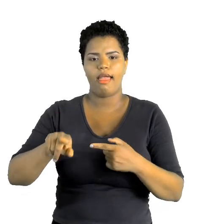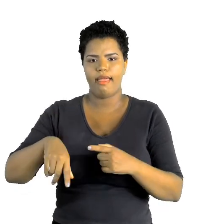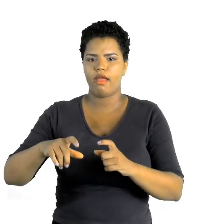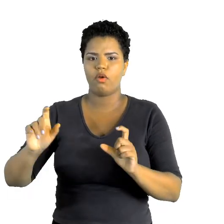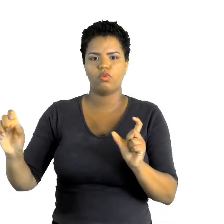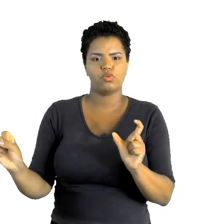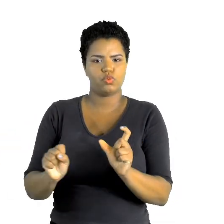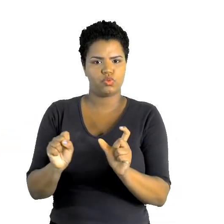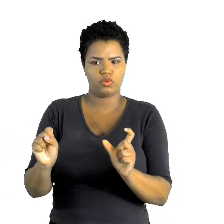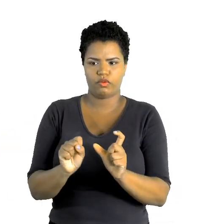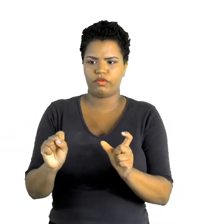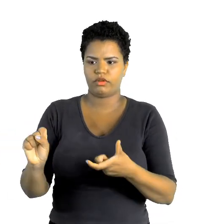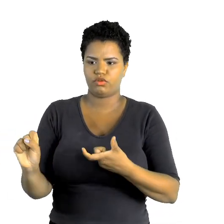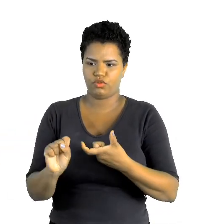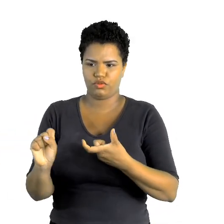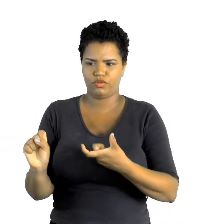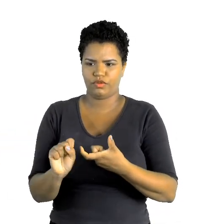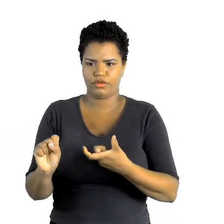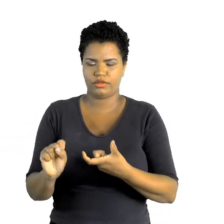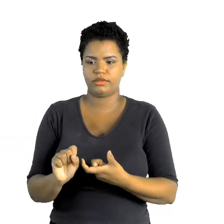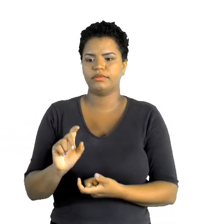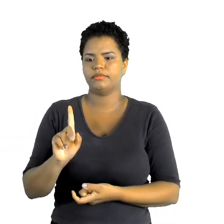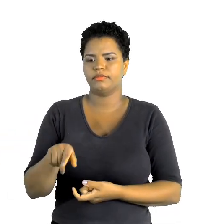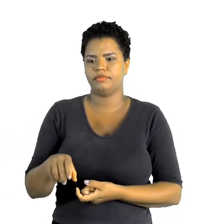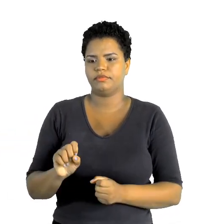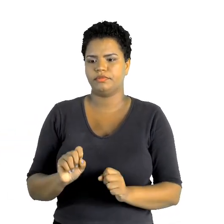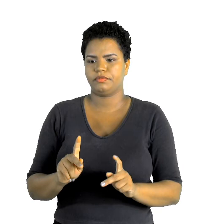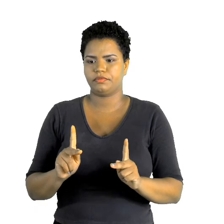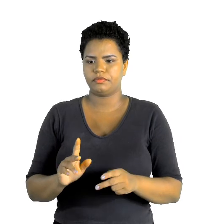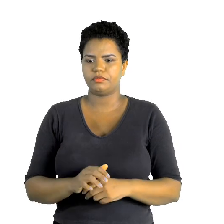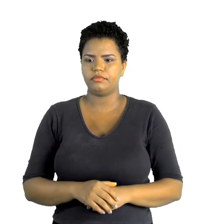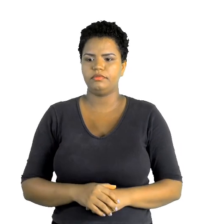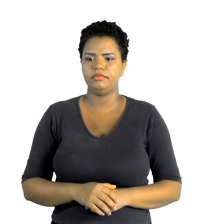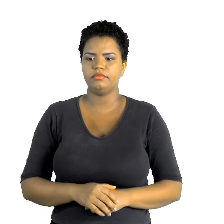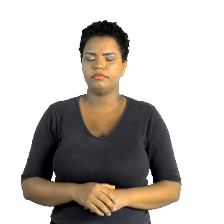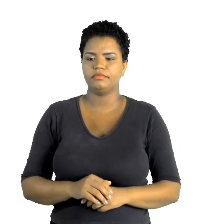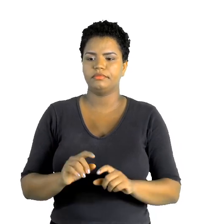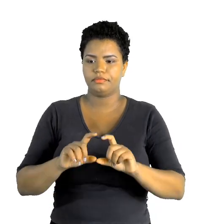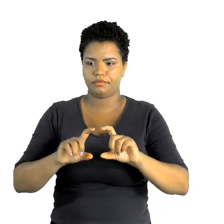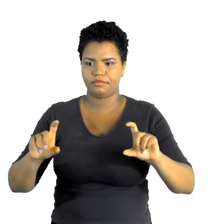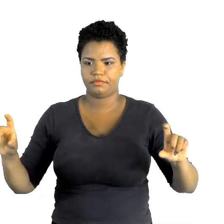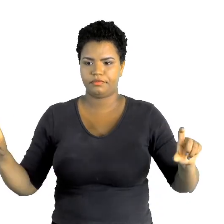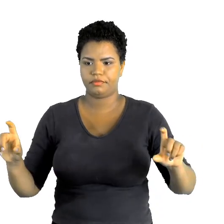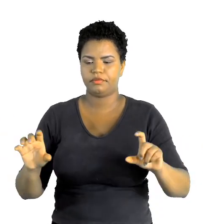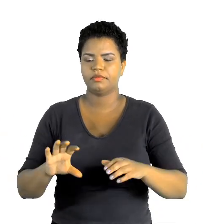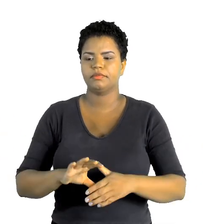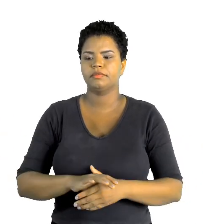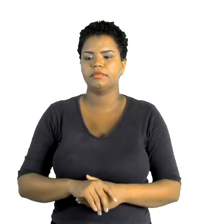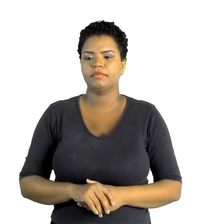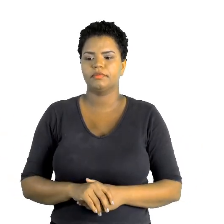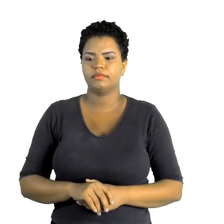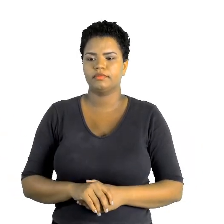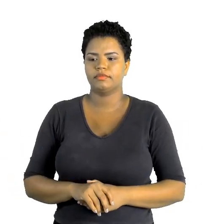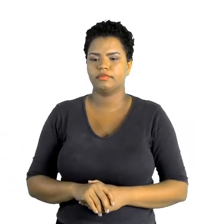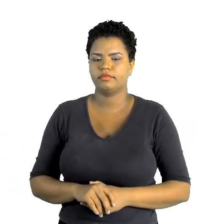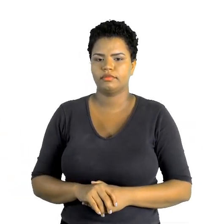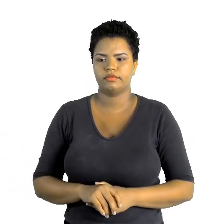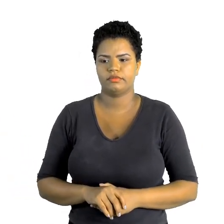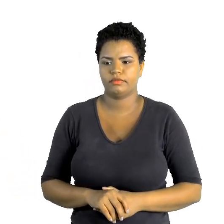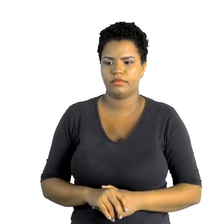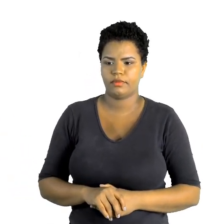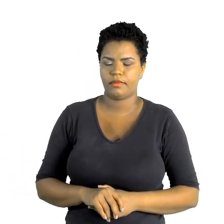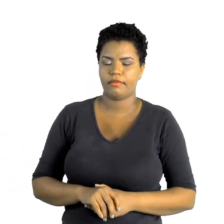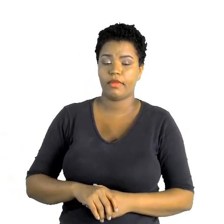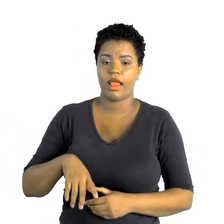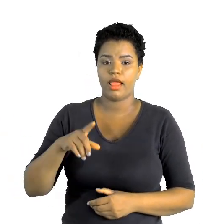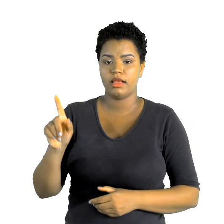sufixação, suffix. Alright, guys? This pencil is the biggest of all. Este lápis é o maior de todos,